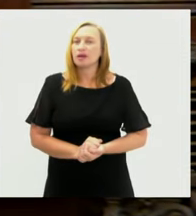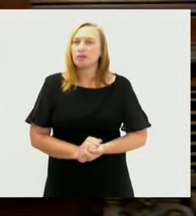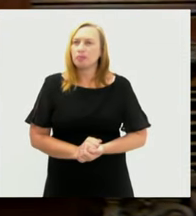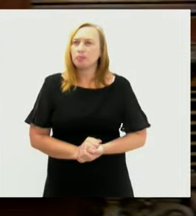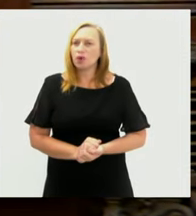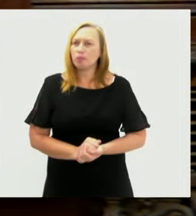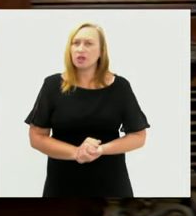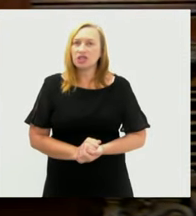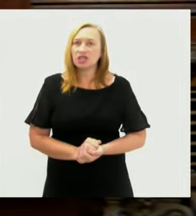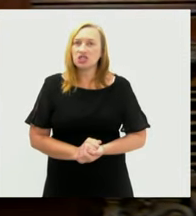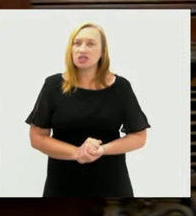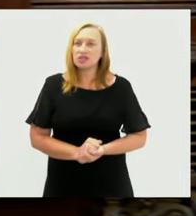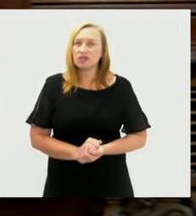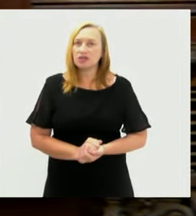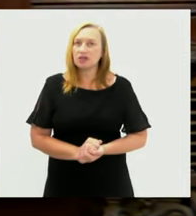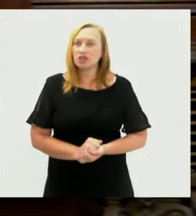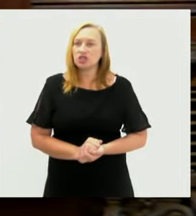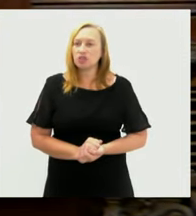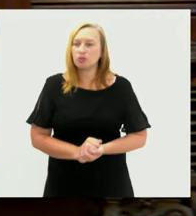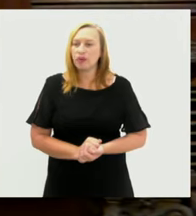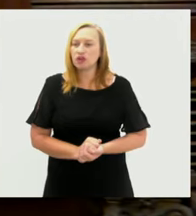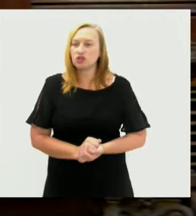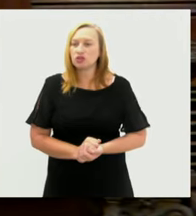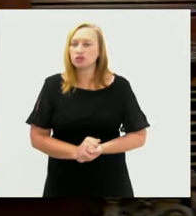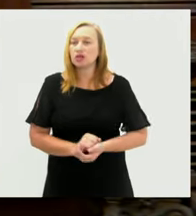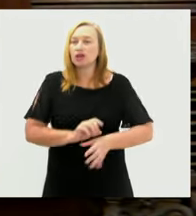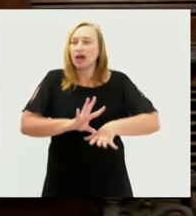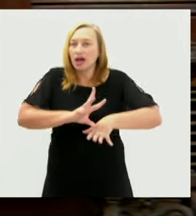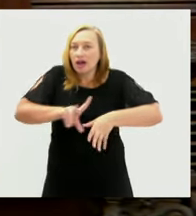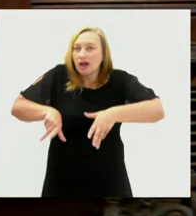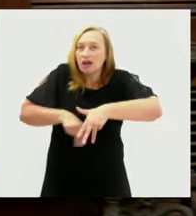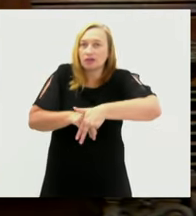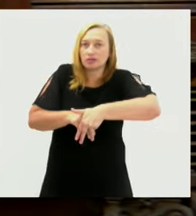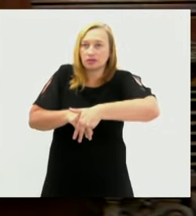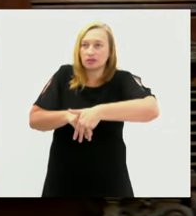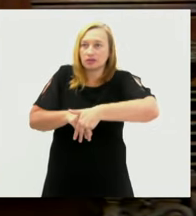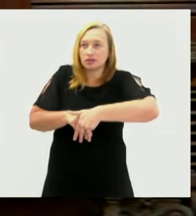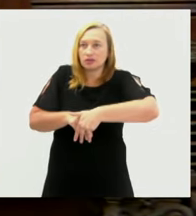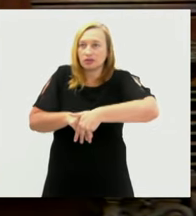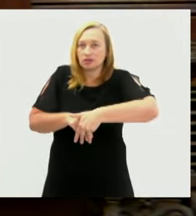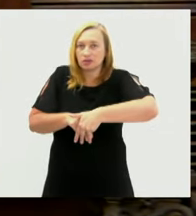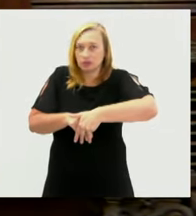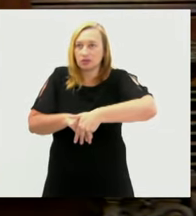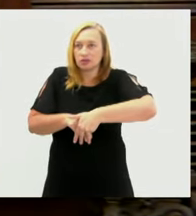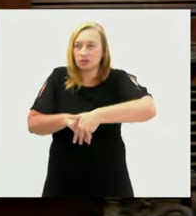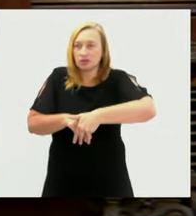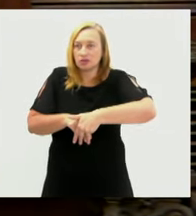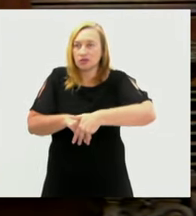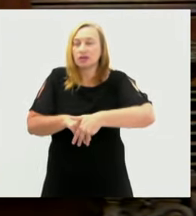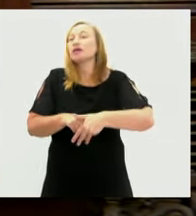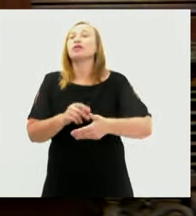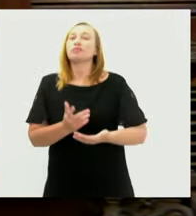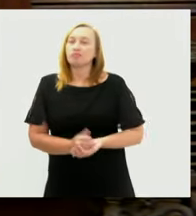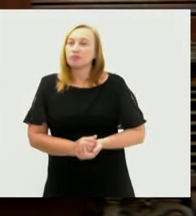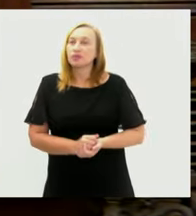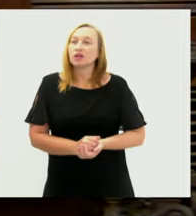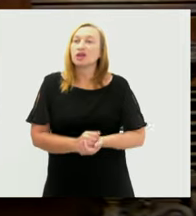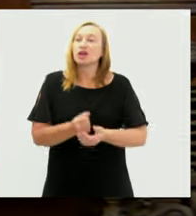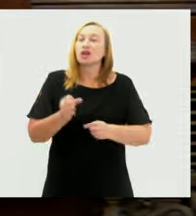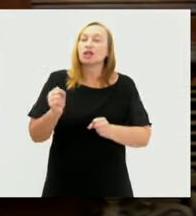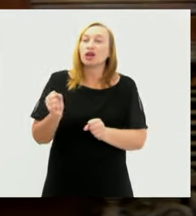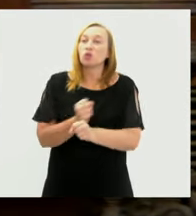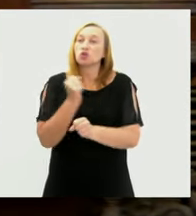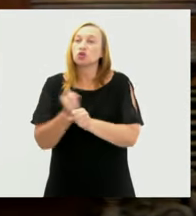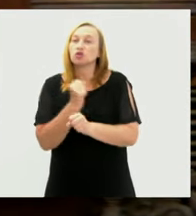na construção do Hospital Che Guevara. É isso mesmo, fraude, pagamento de propina na construção do Hospital